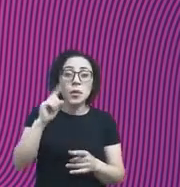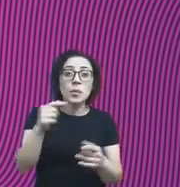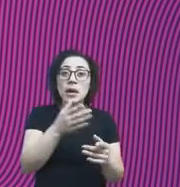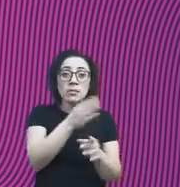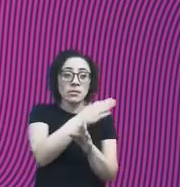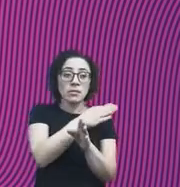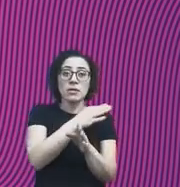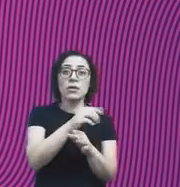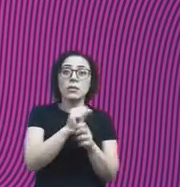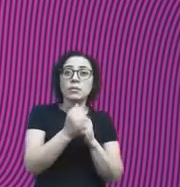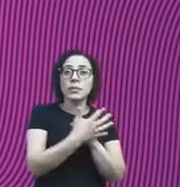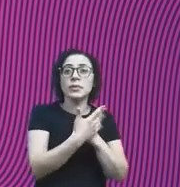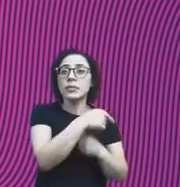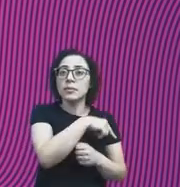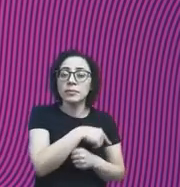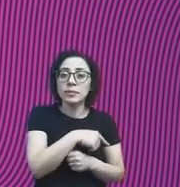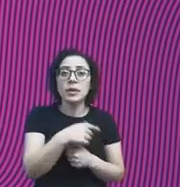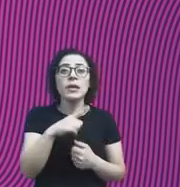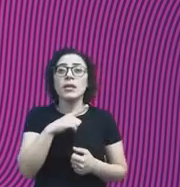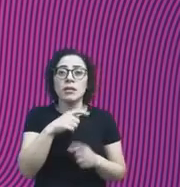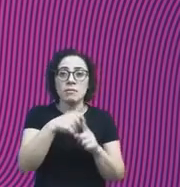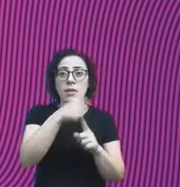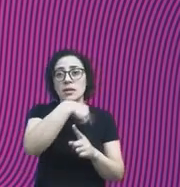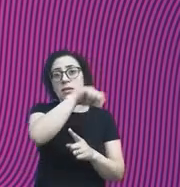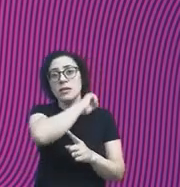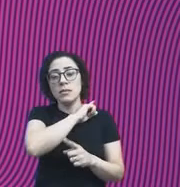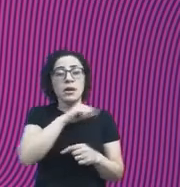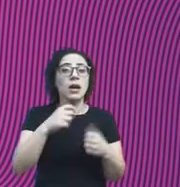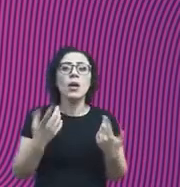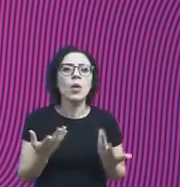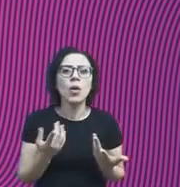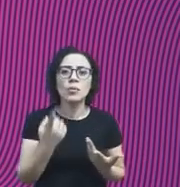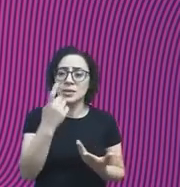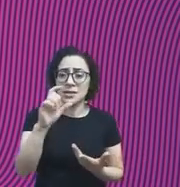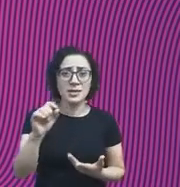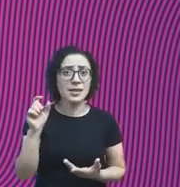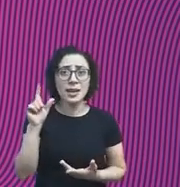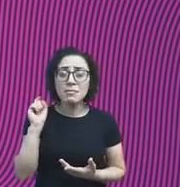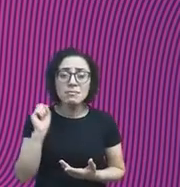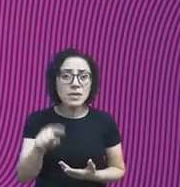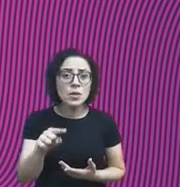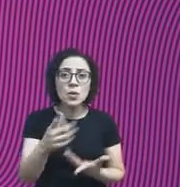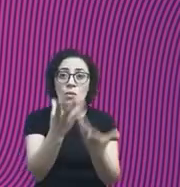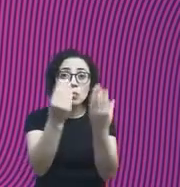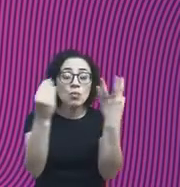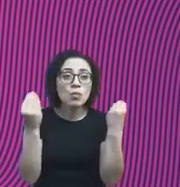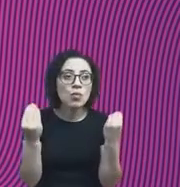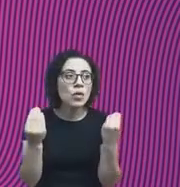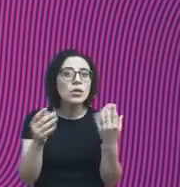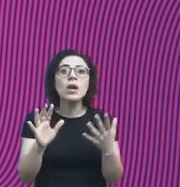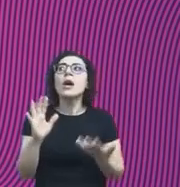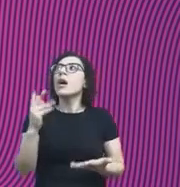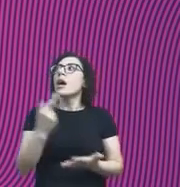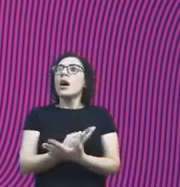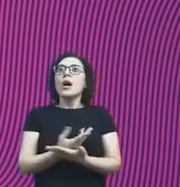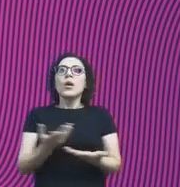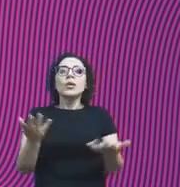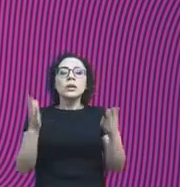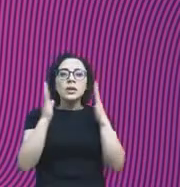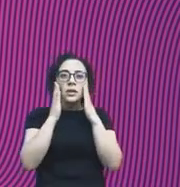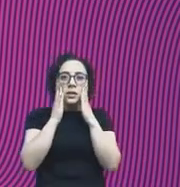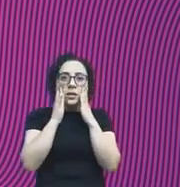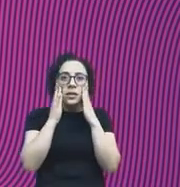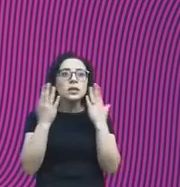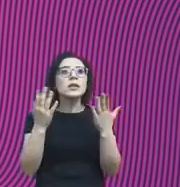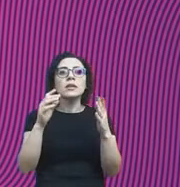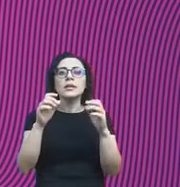abriram espaço no e-commerce. O que está acontecendo? Você tem que aprender a comprar no e-commerce. Ah, mas eu não sei. Você vai aprender a comprar